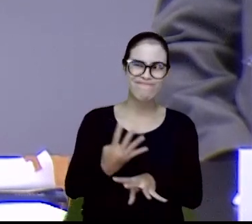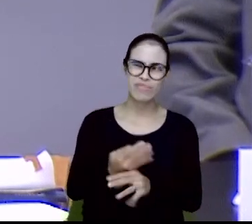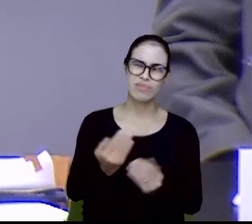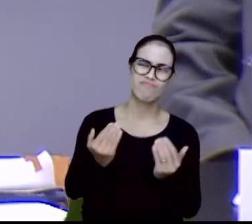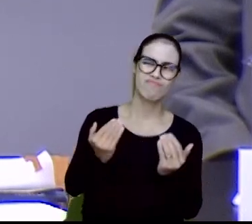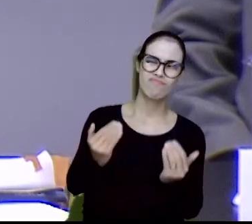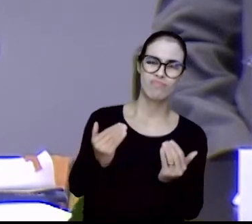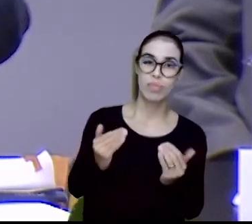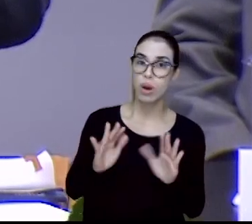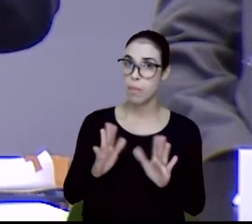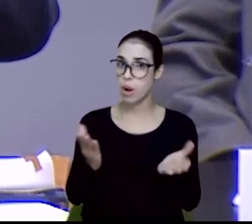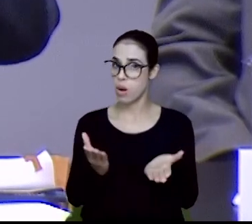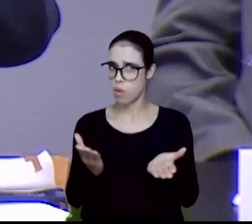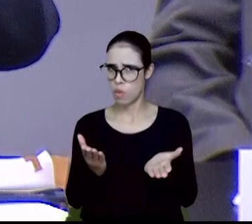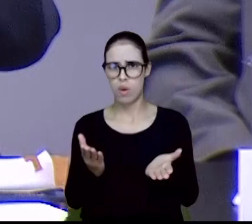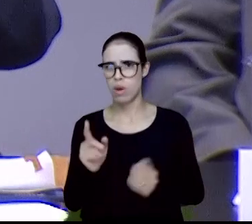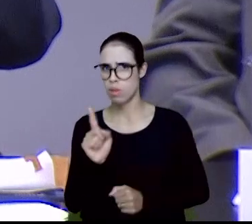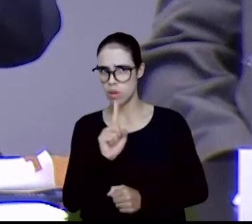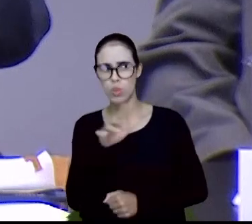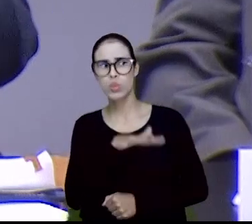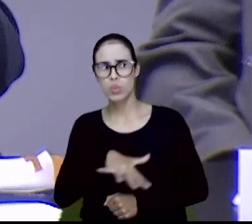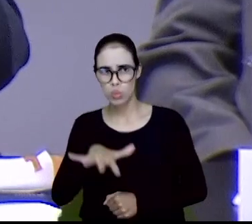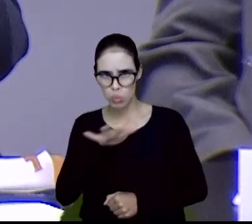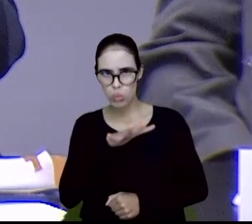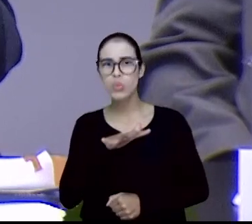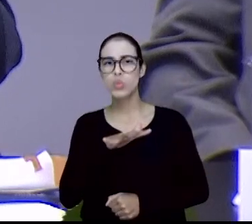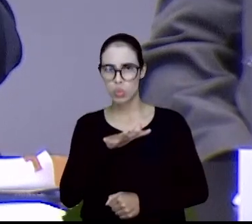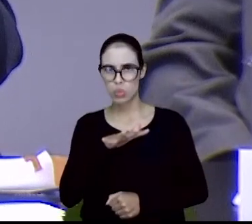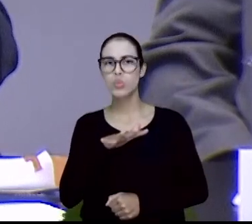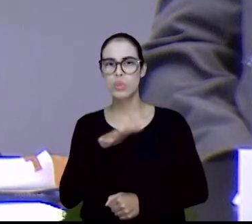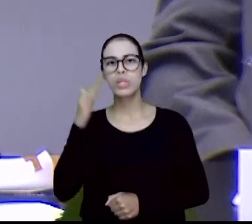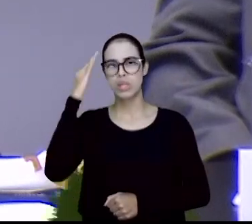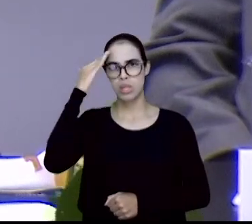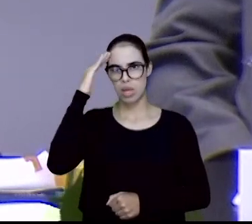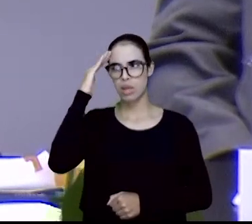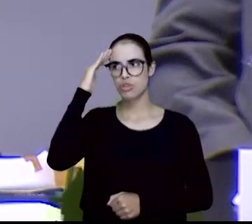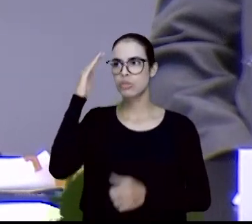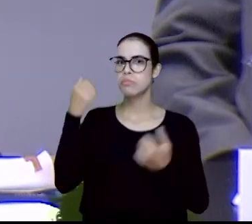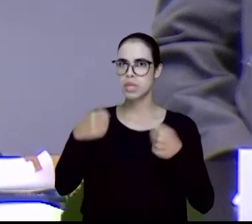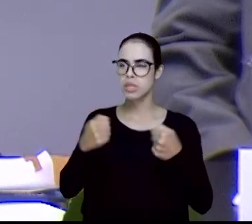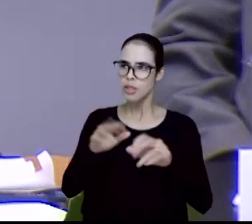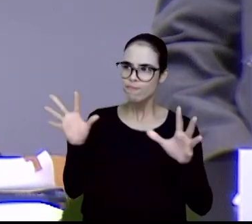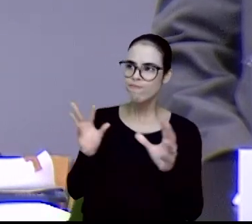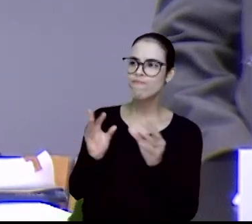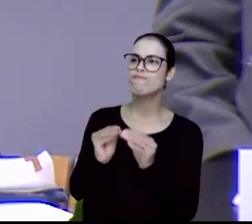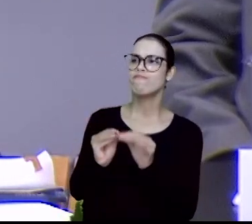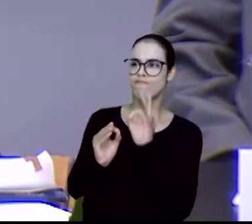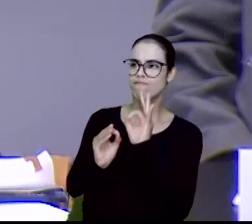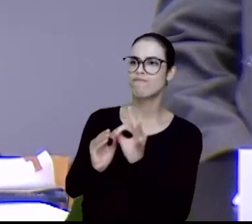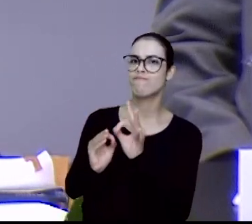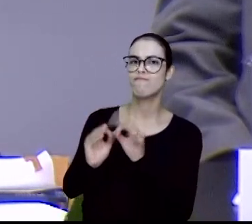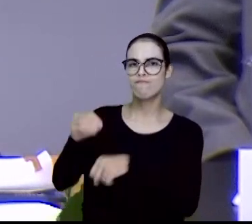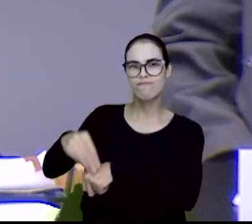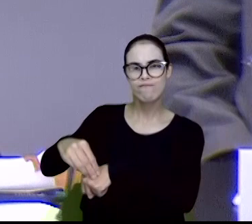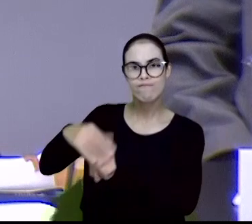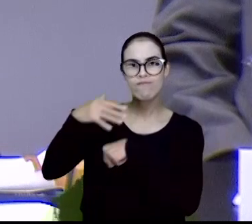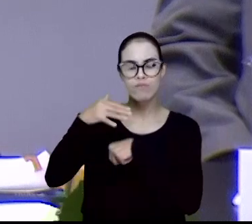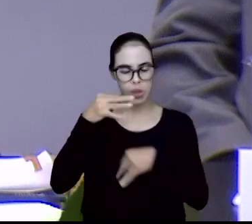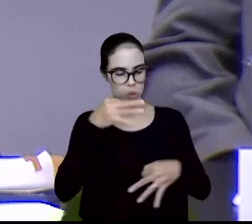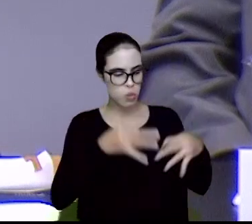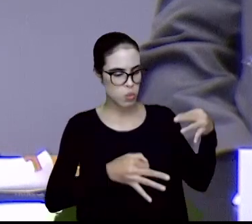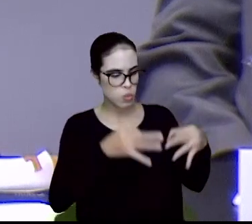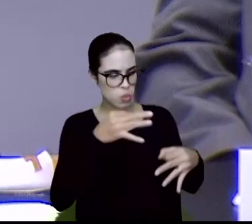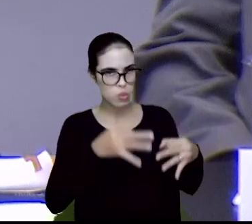senso comum de que tem que ter uma proposição objetiva que oriente os juízes e tribunais a saber o que foi